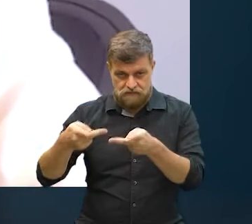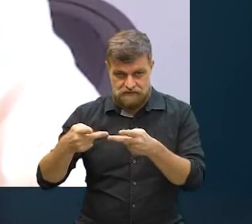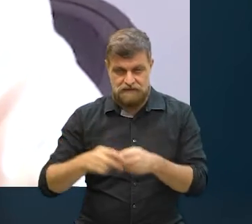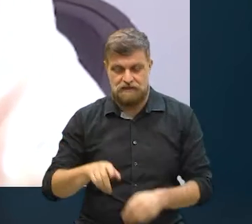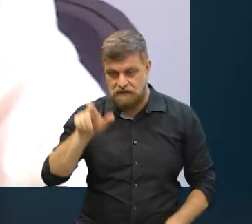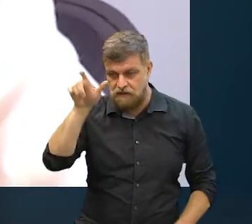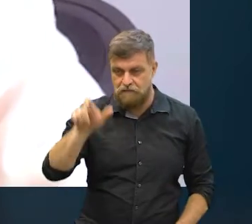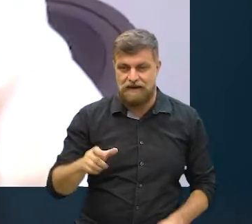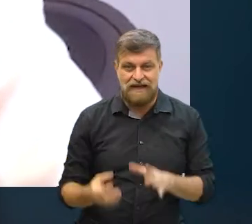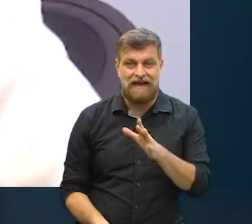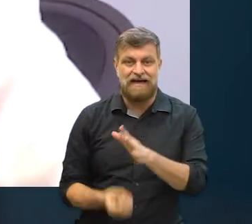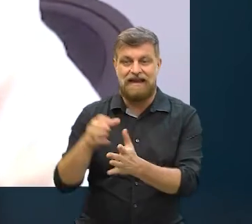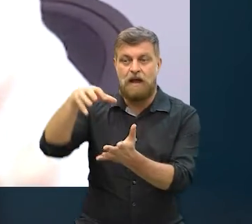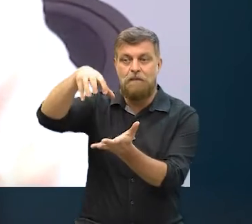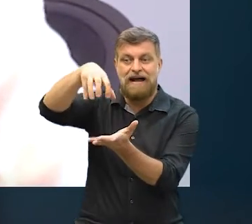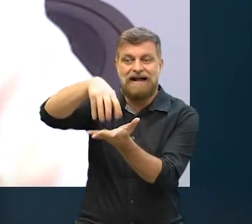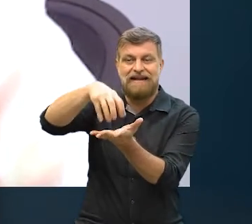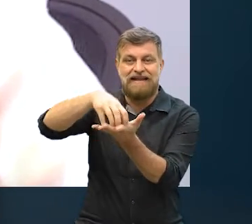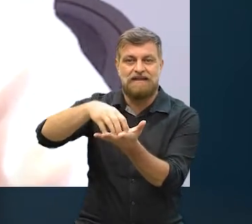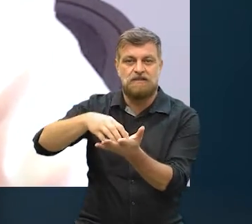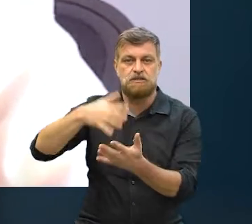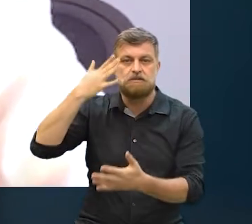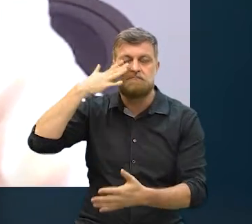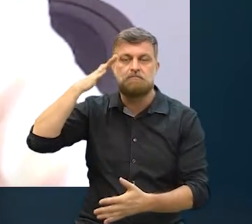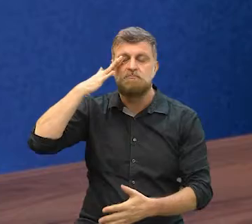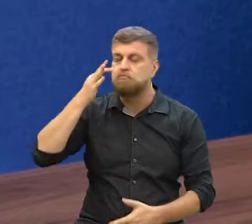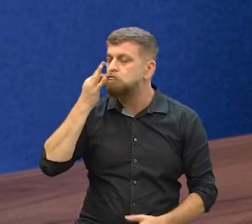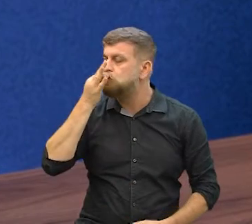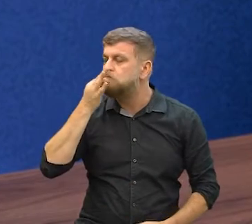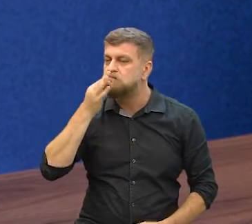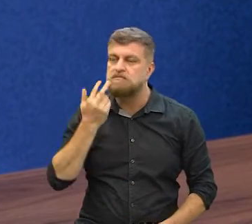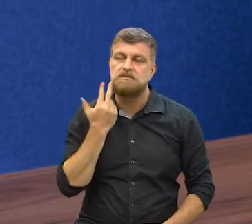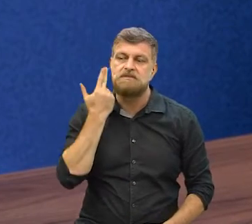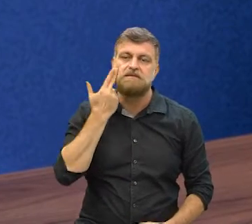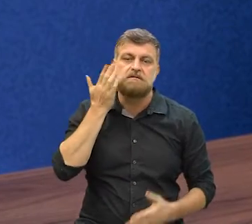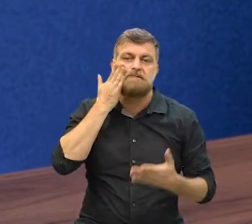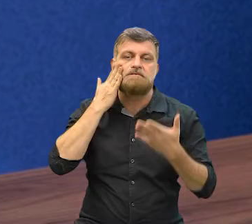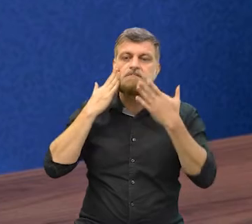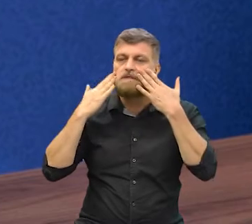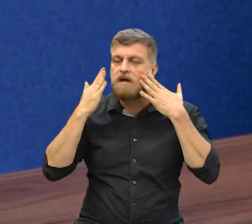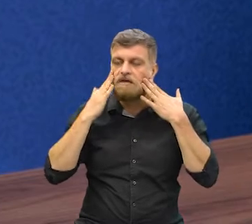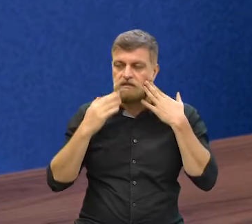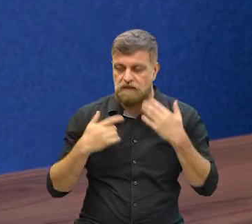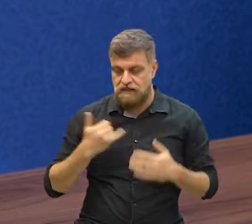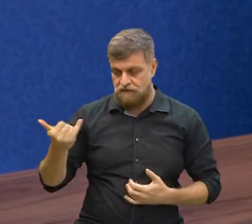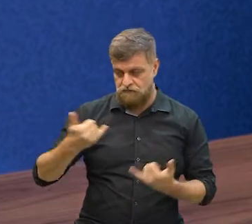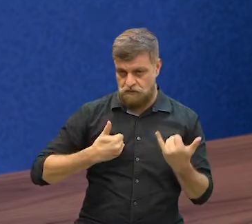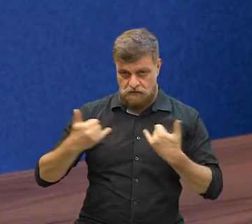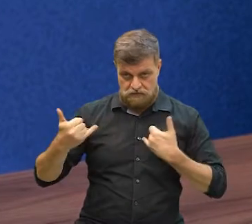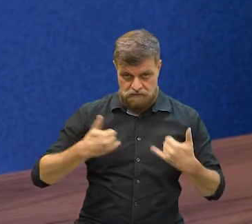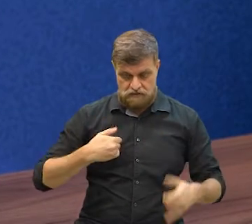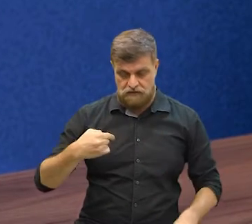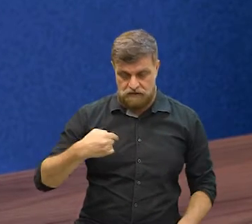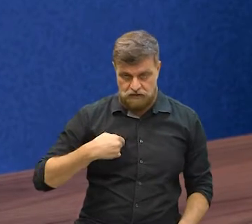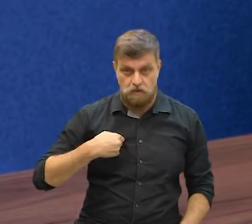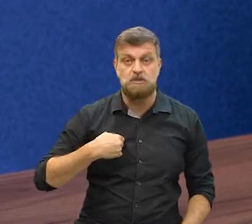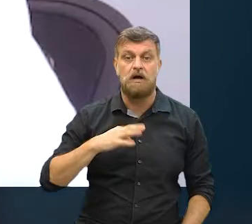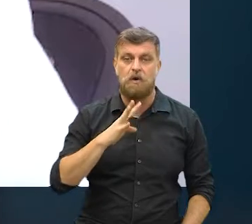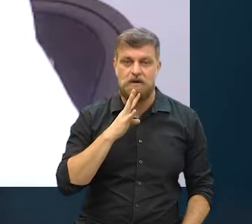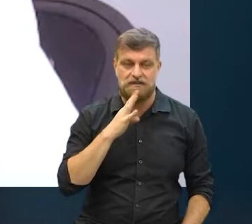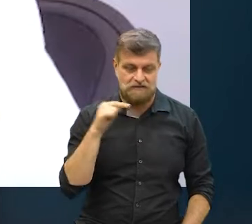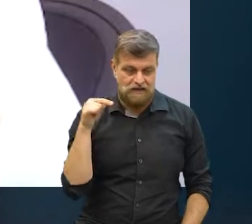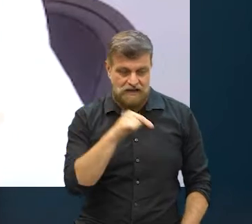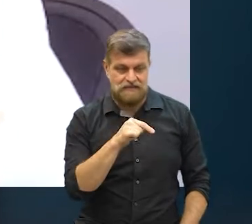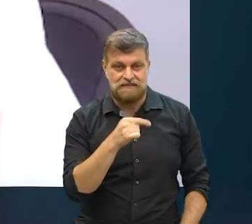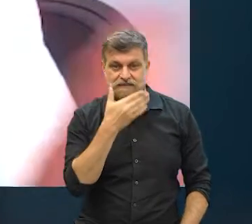cabeleireira para montar uma clínica de estética em cima do salão dela, ela olhou para mim e falou: "Aline, você já atende, você já conhece como é o processo